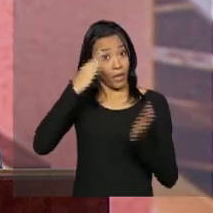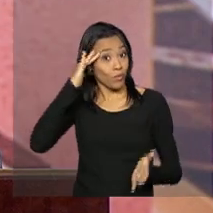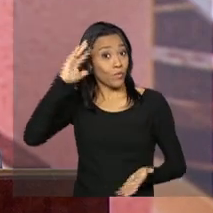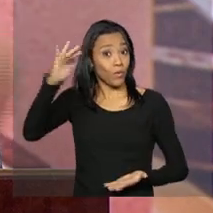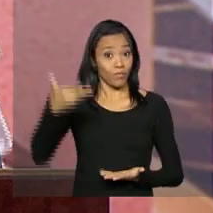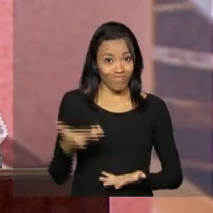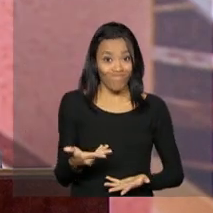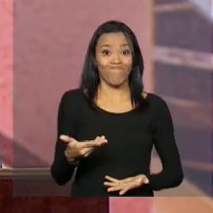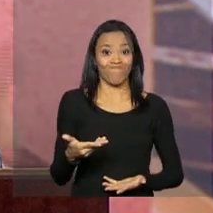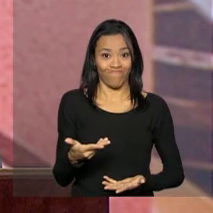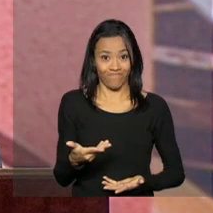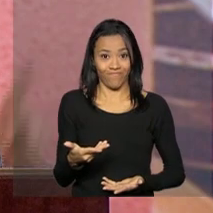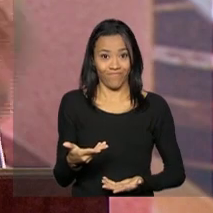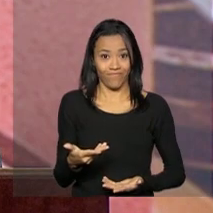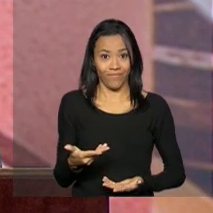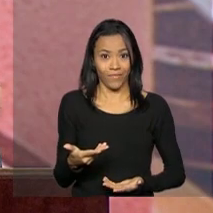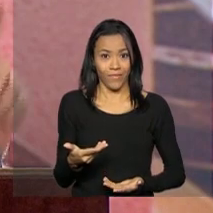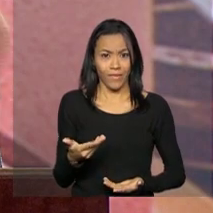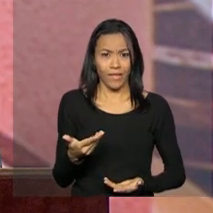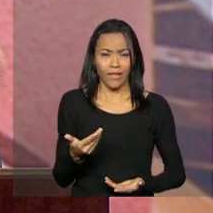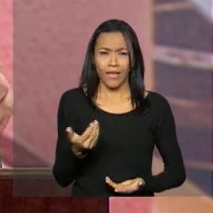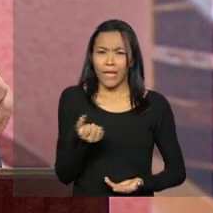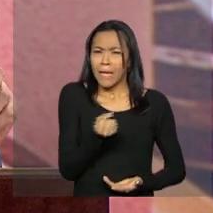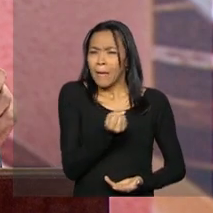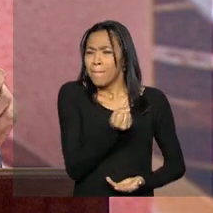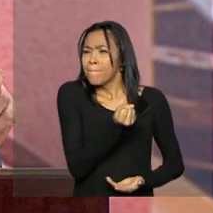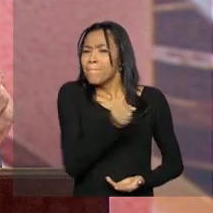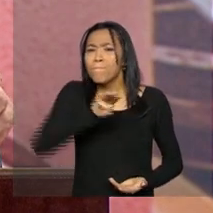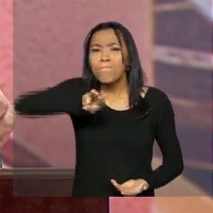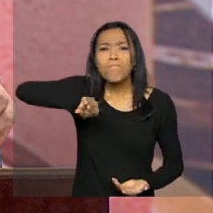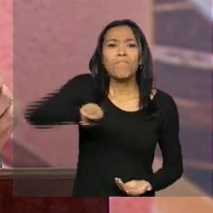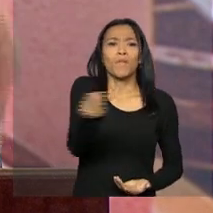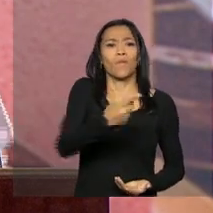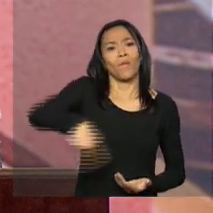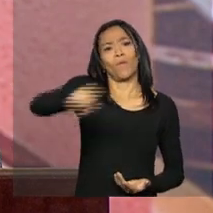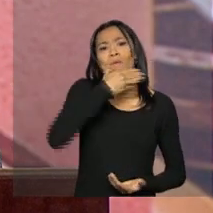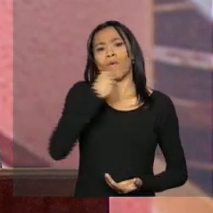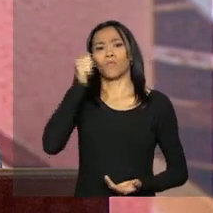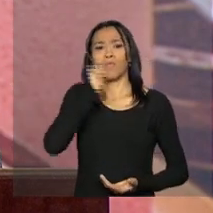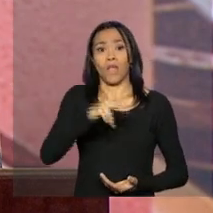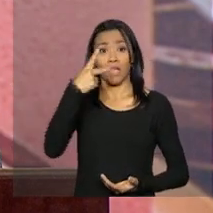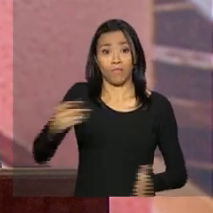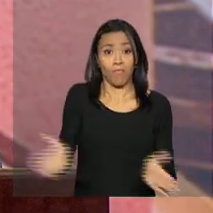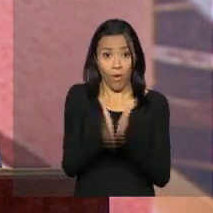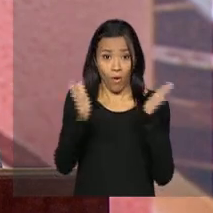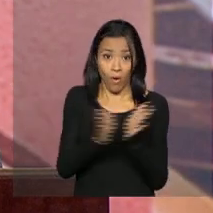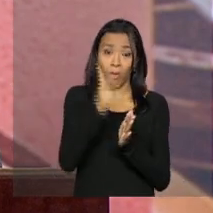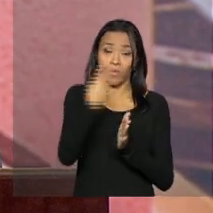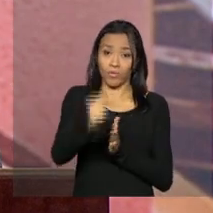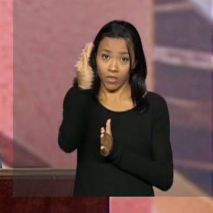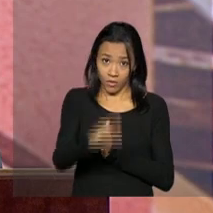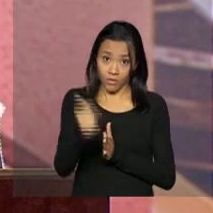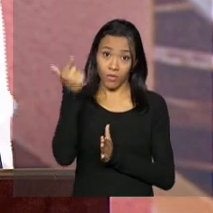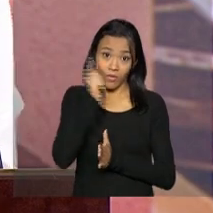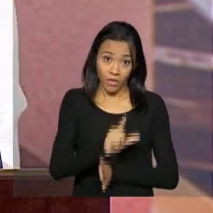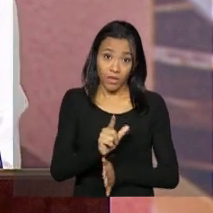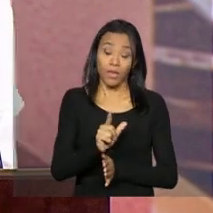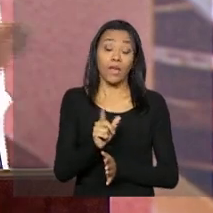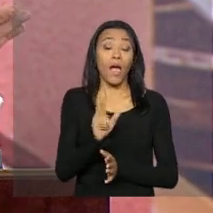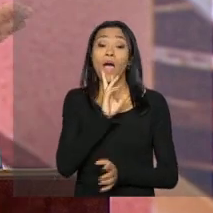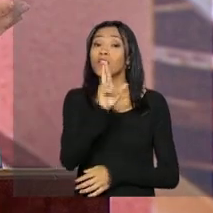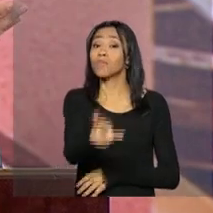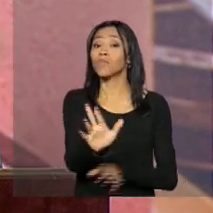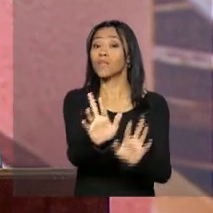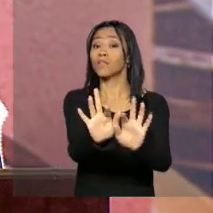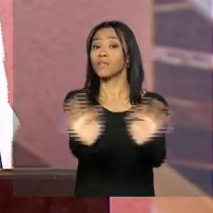casa própria. Milhões de brasileiros e brasileiras pobres desse país. A